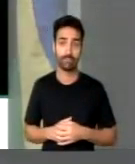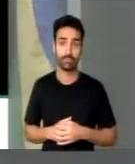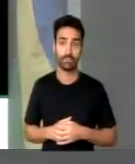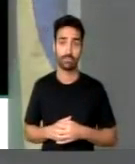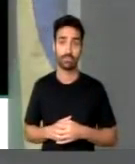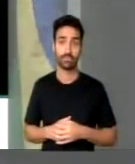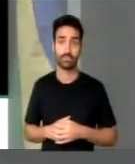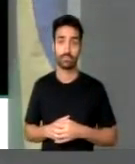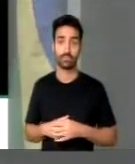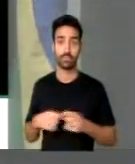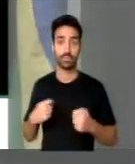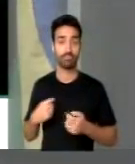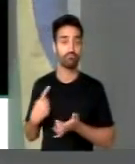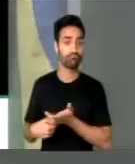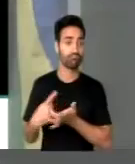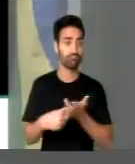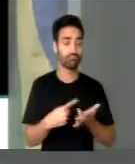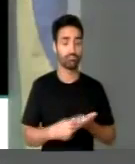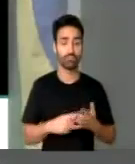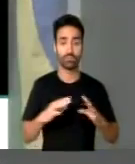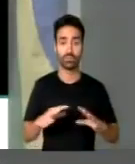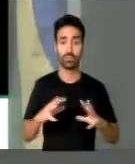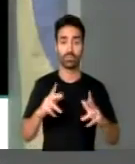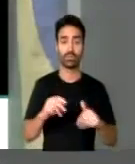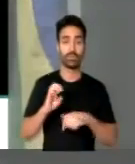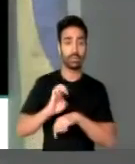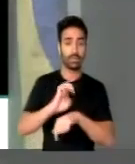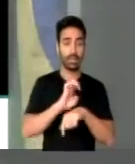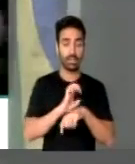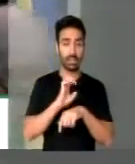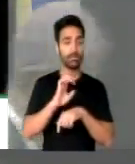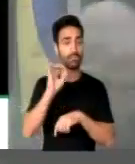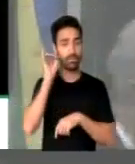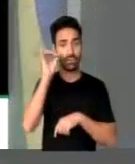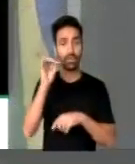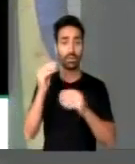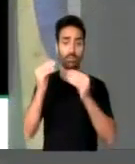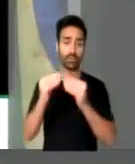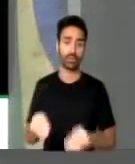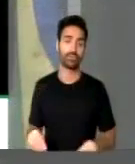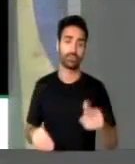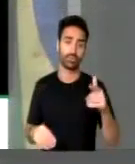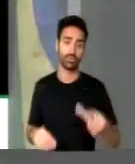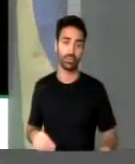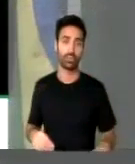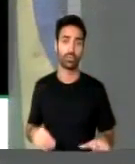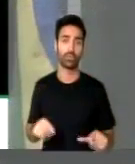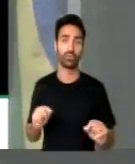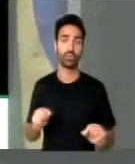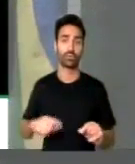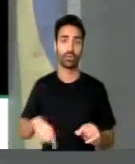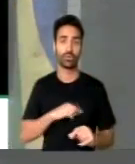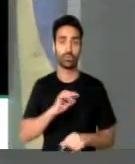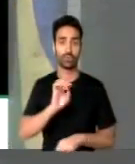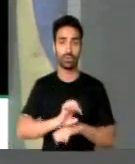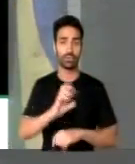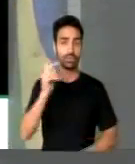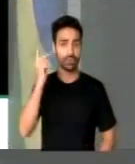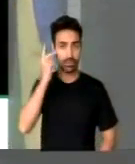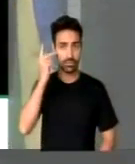um entendimento entre todos os estados para que não prejudique mais uma vez o nosso estado de São